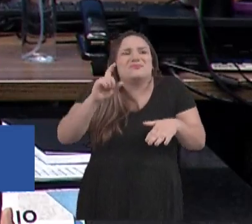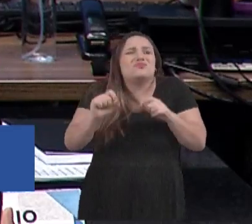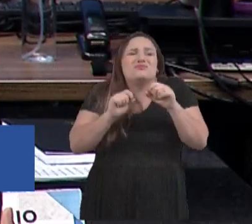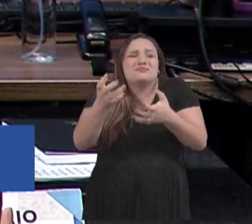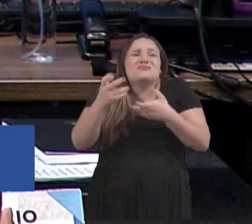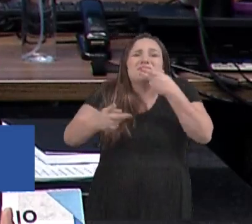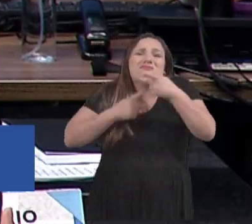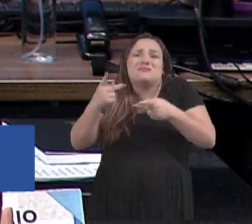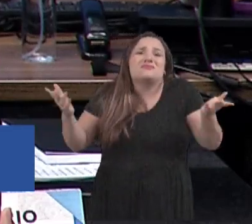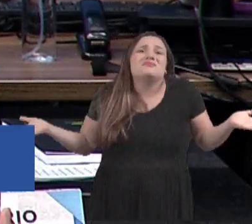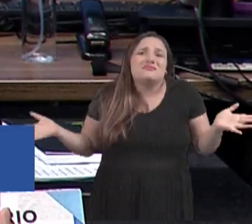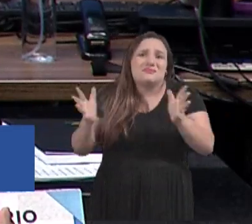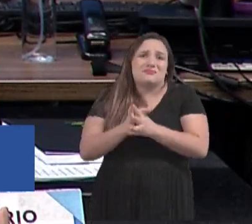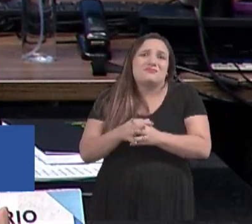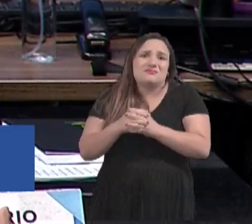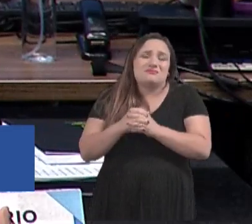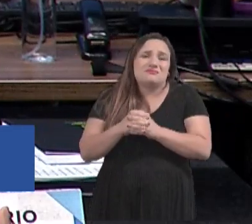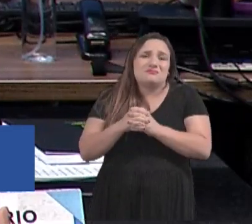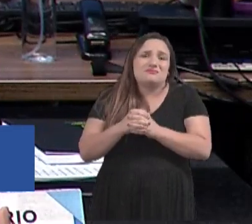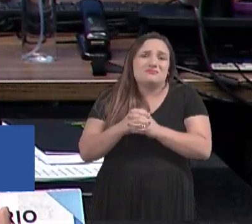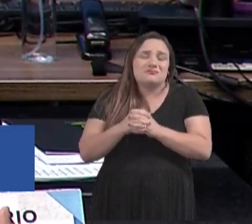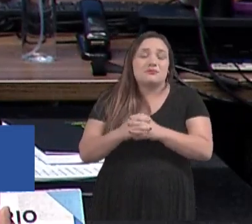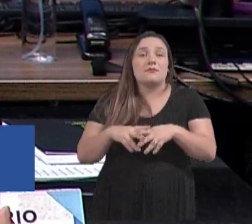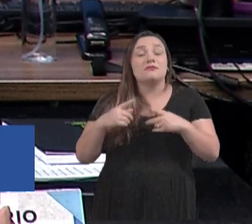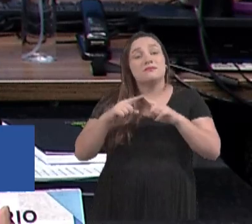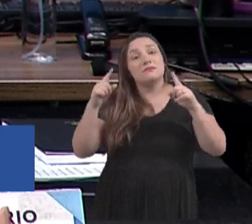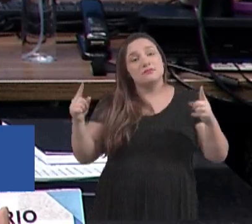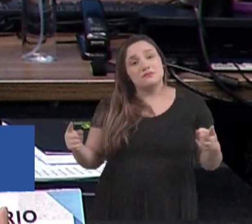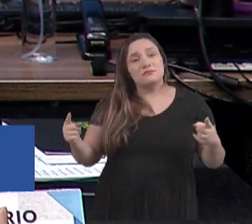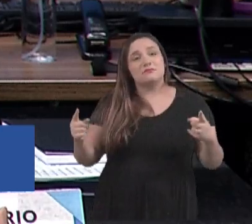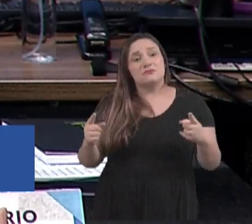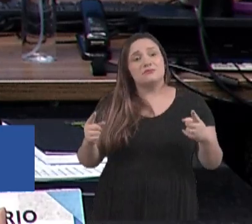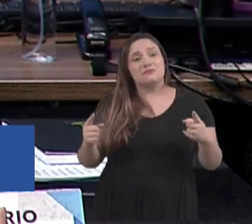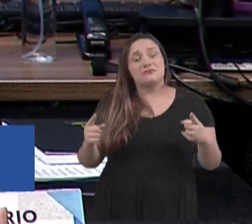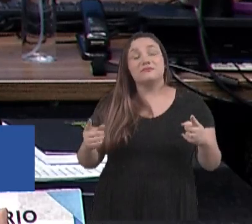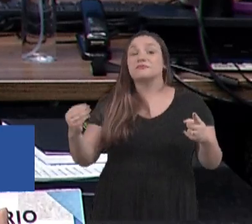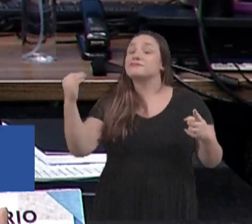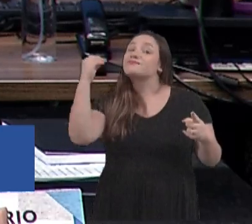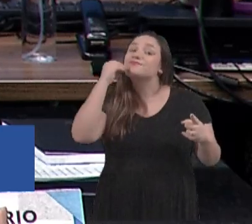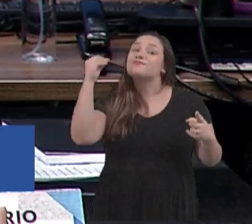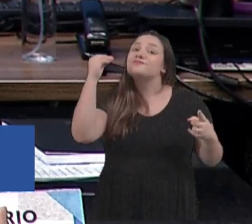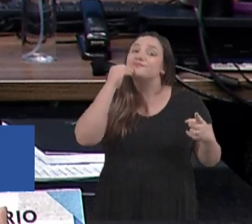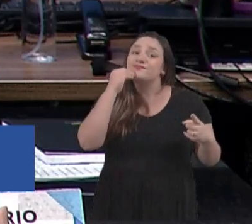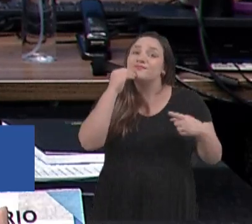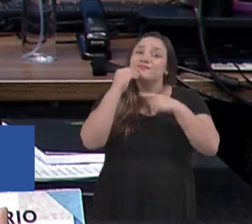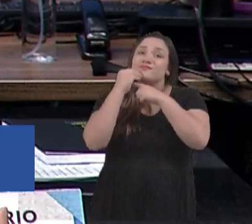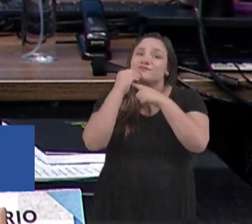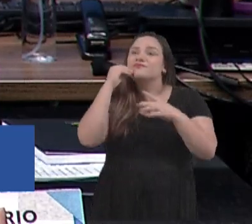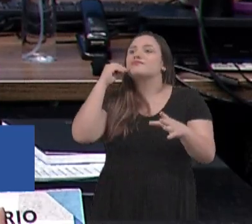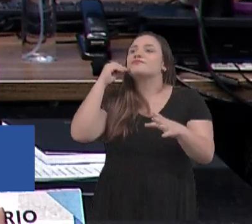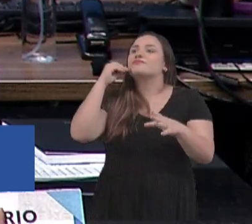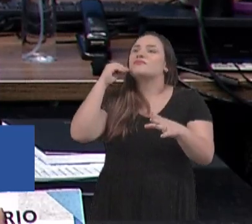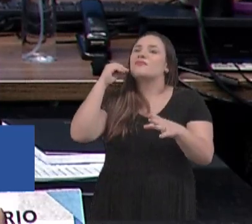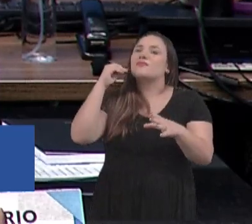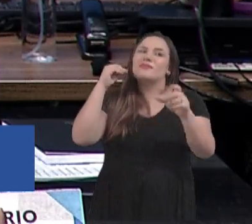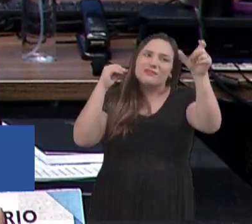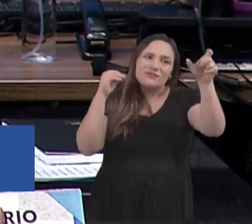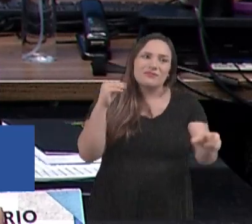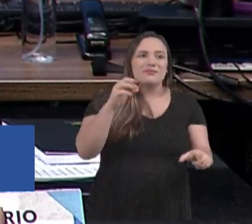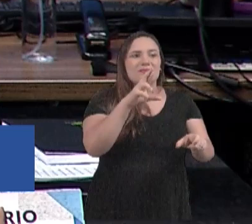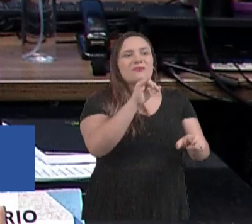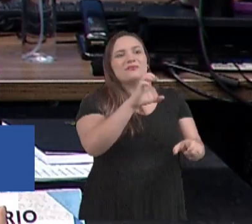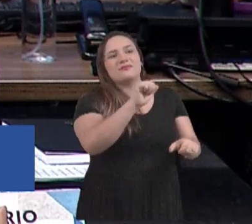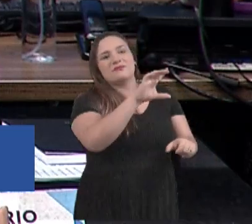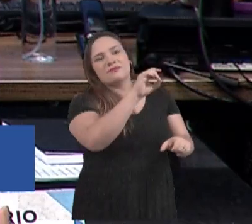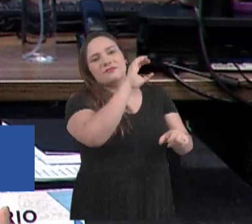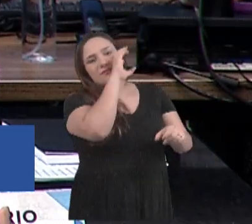querendo dizer. E por trás disso é uma tentativa de criminalizar o presidente